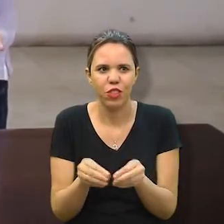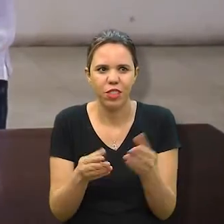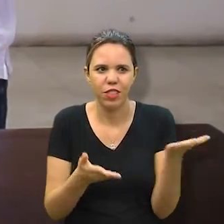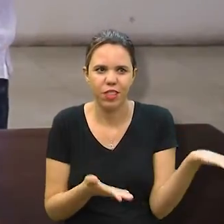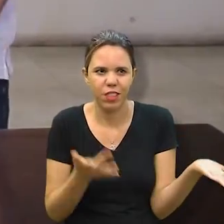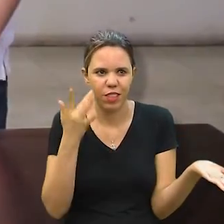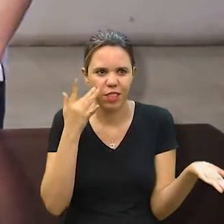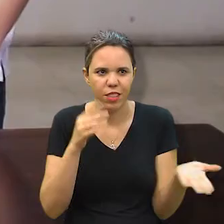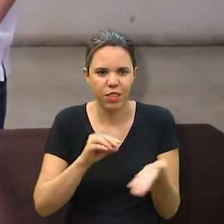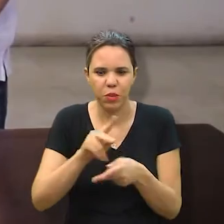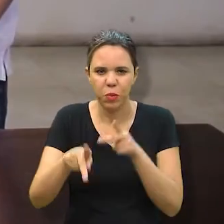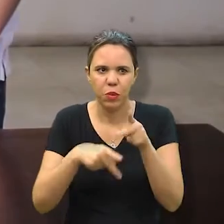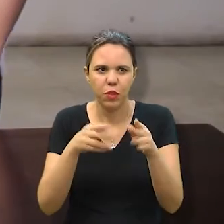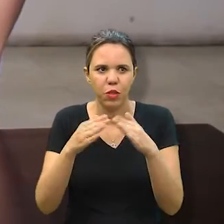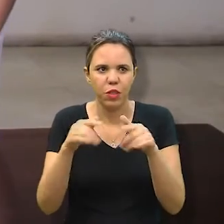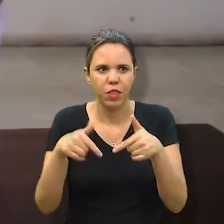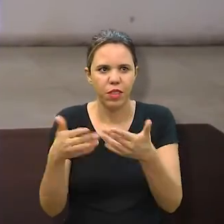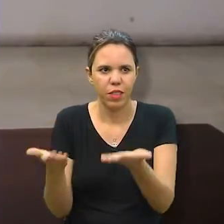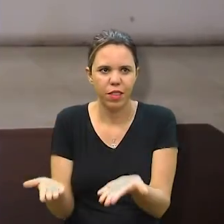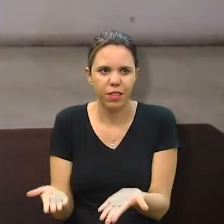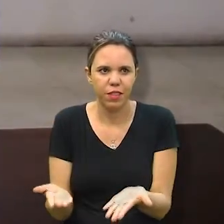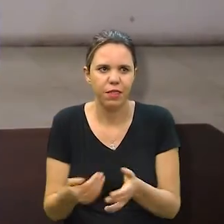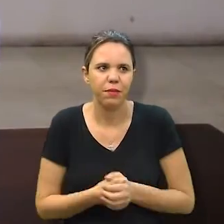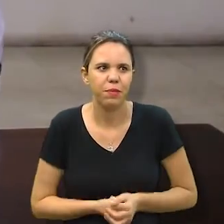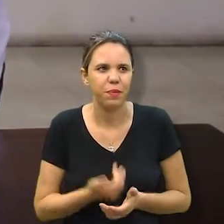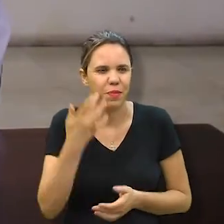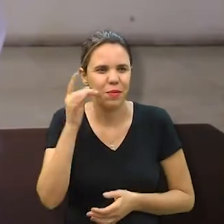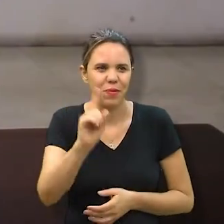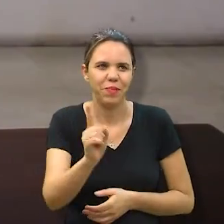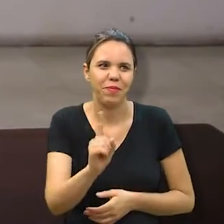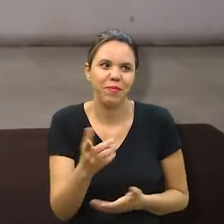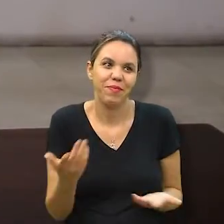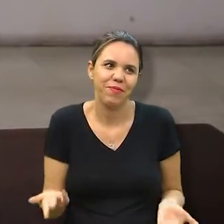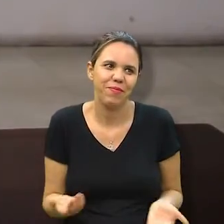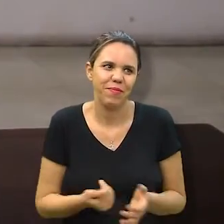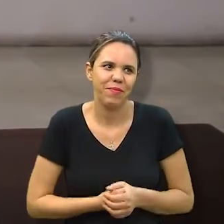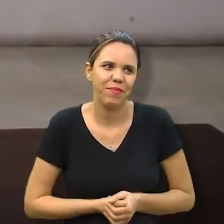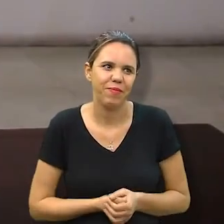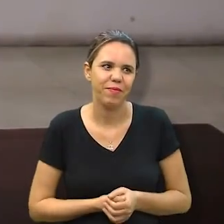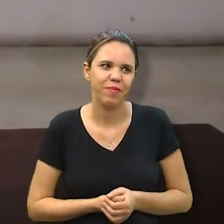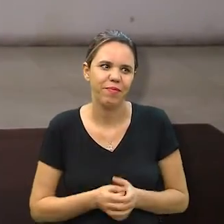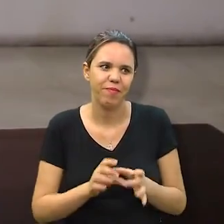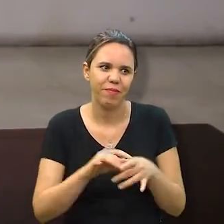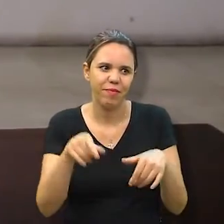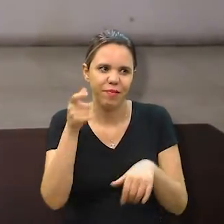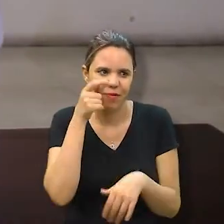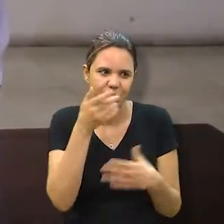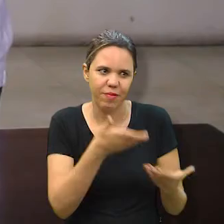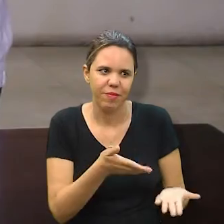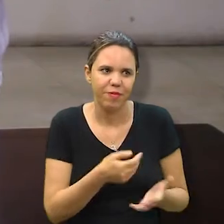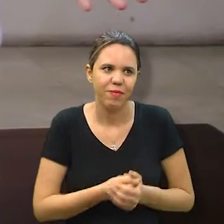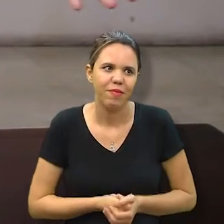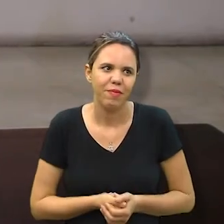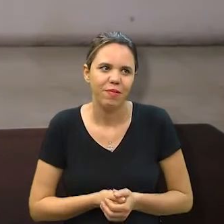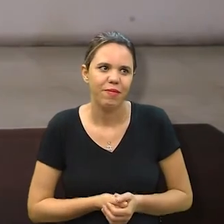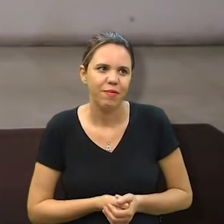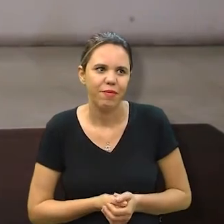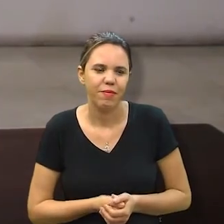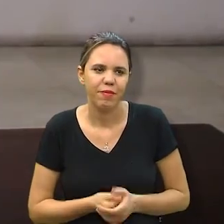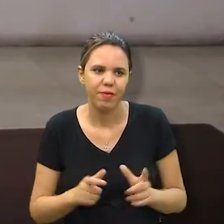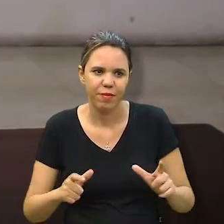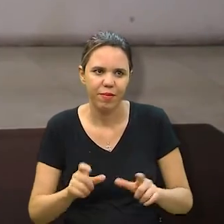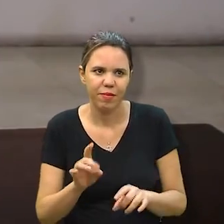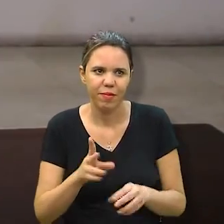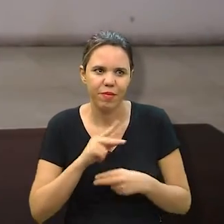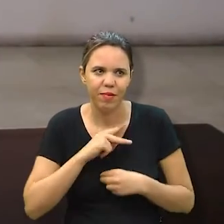de a finalizar você acha que eu divido com o pessoal lá assim não é vocês vocês viram aqui né